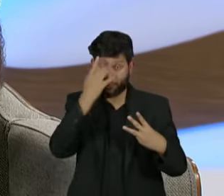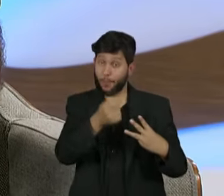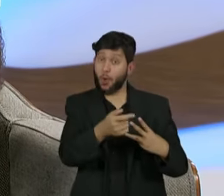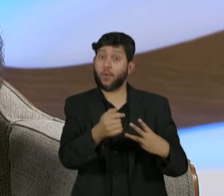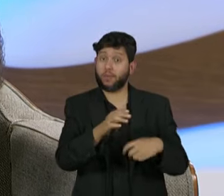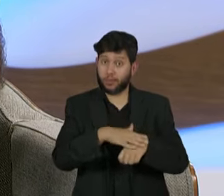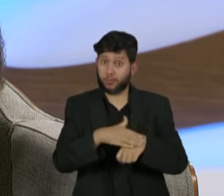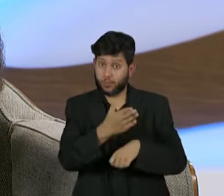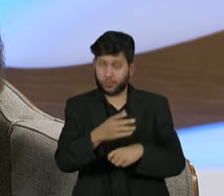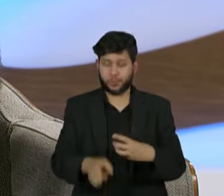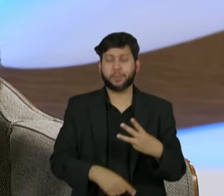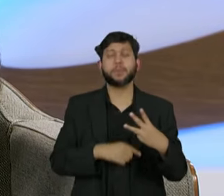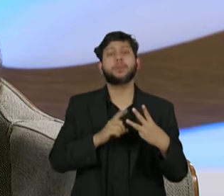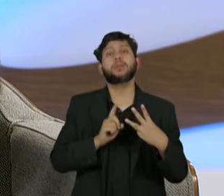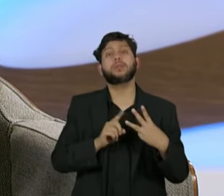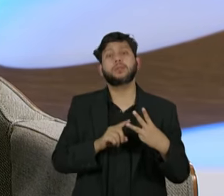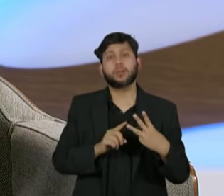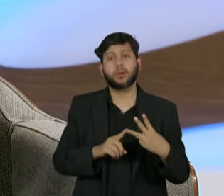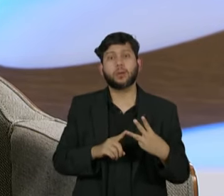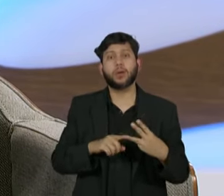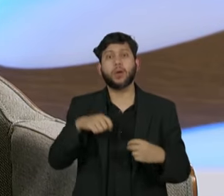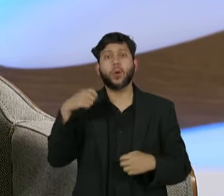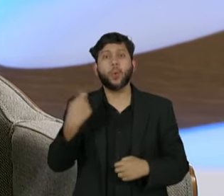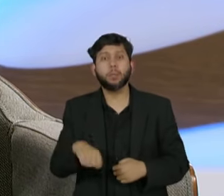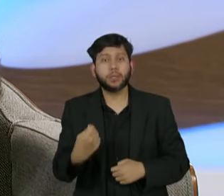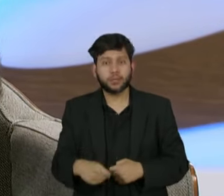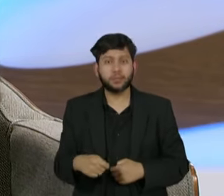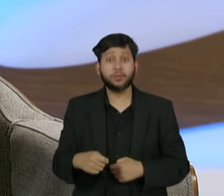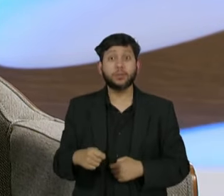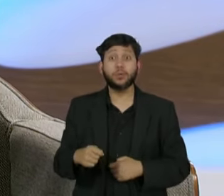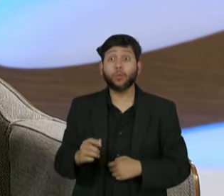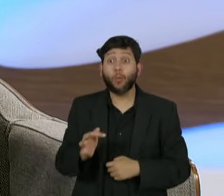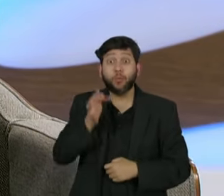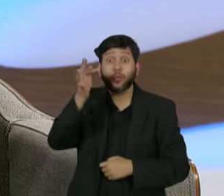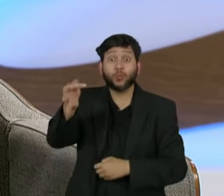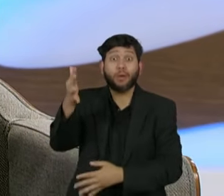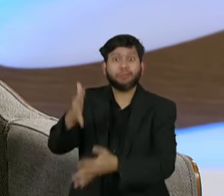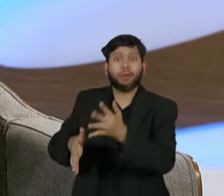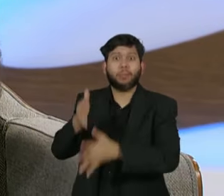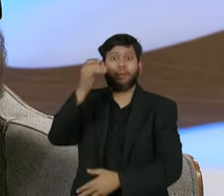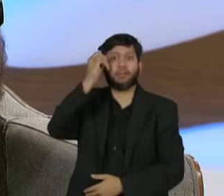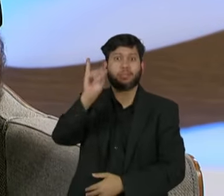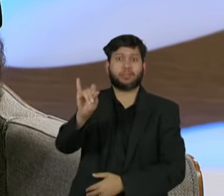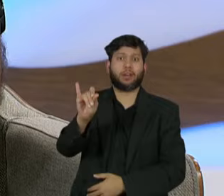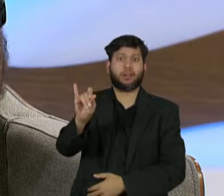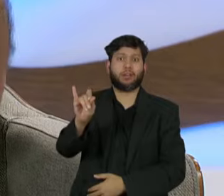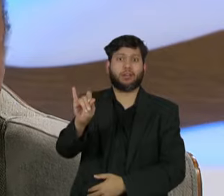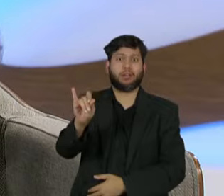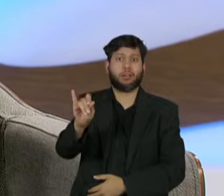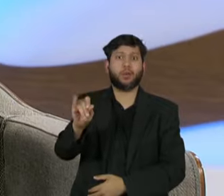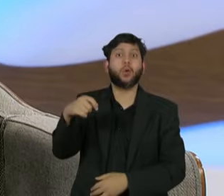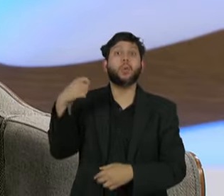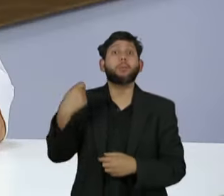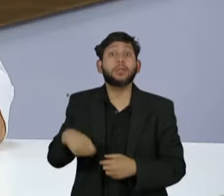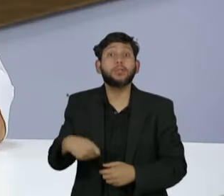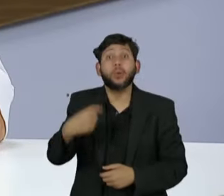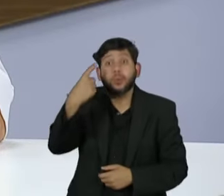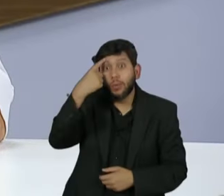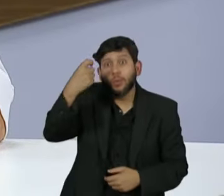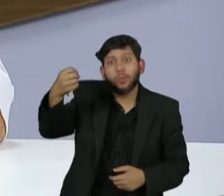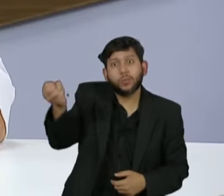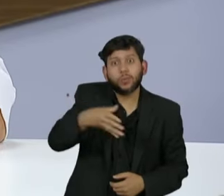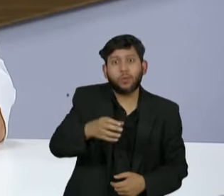preciso dar conta de um e dois sem atrapalhar o futuro trazendo presente para o futuro o tempo todo um regulador inovador